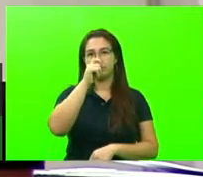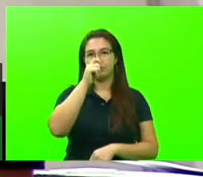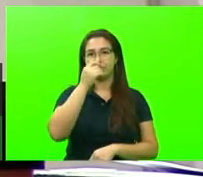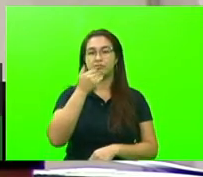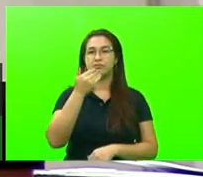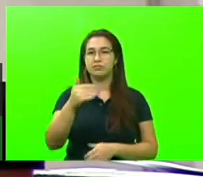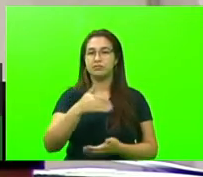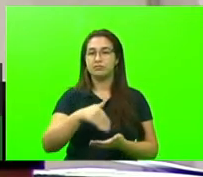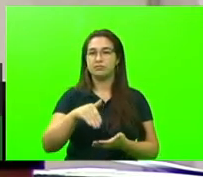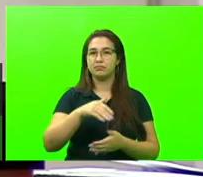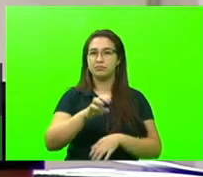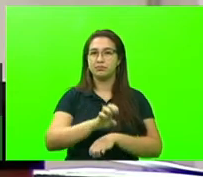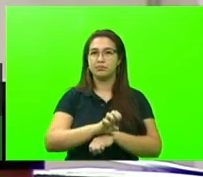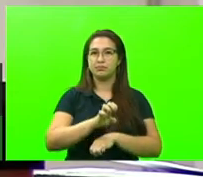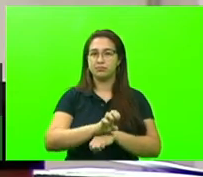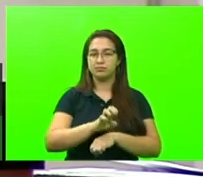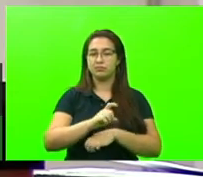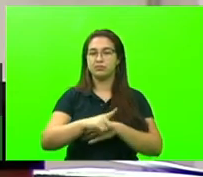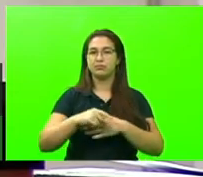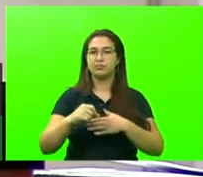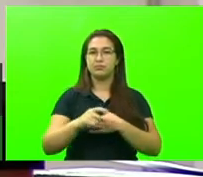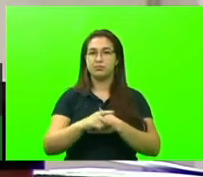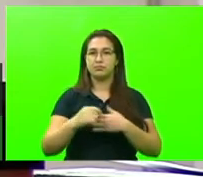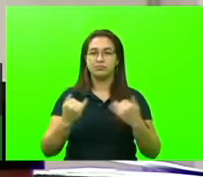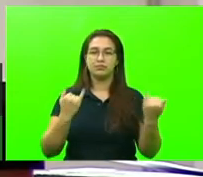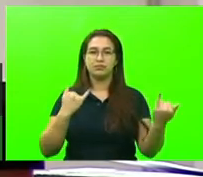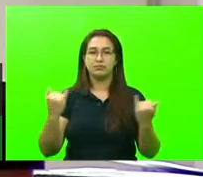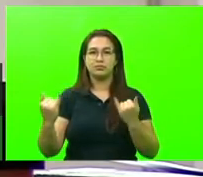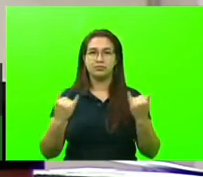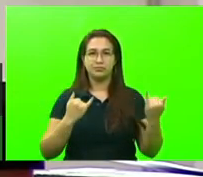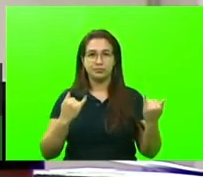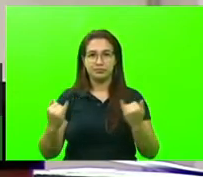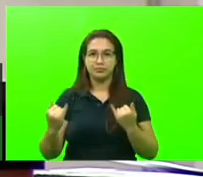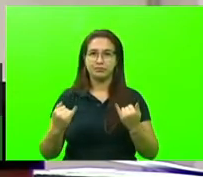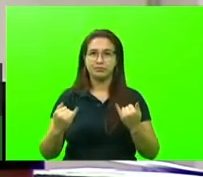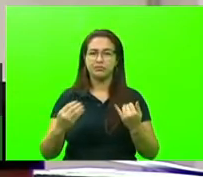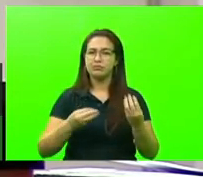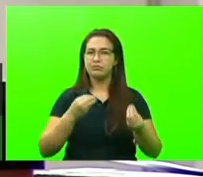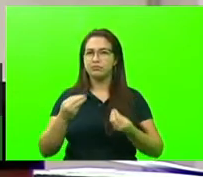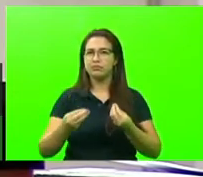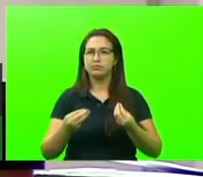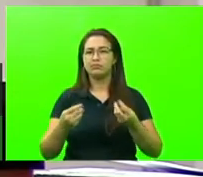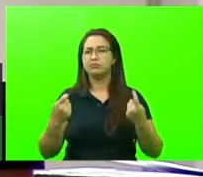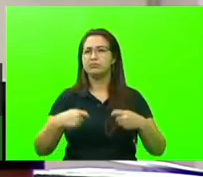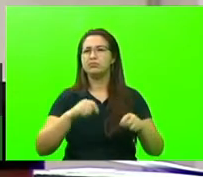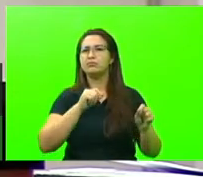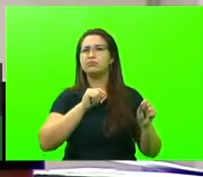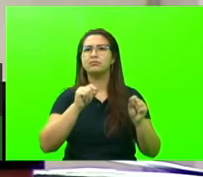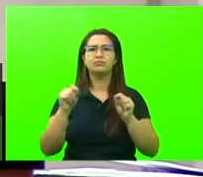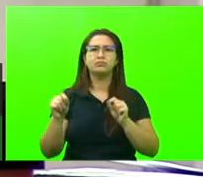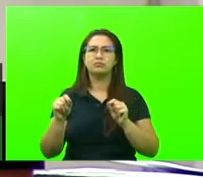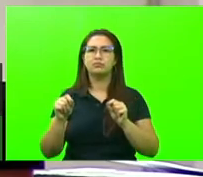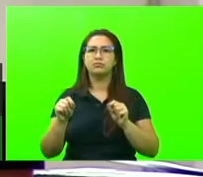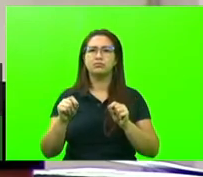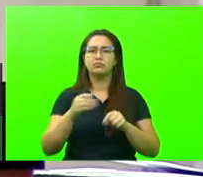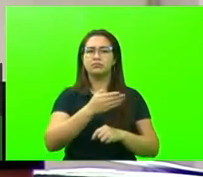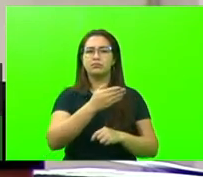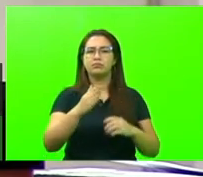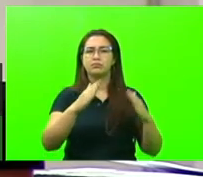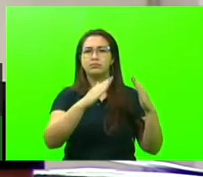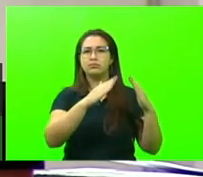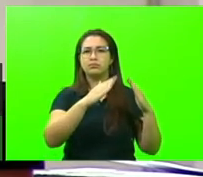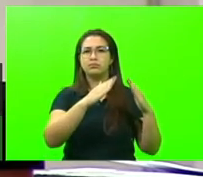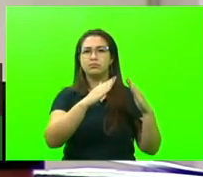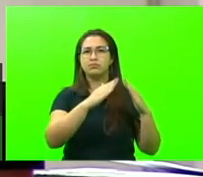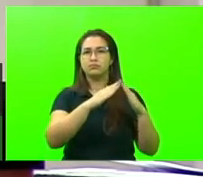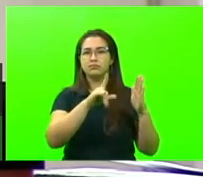solicitando ao secretário de Estado da Casa Civil informações acerca do procedimento necessário para estabelecimentos comerciais adquirirem